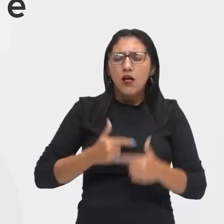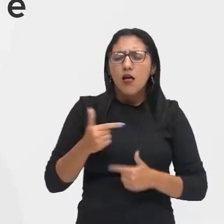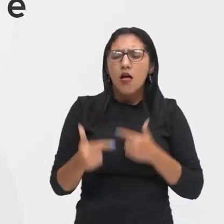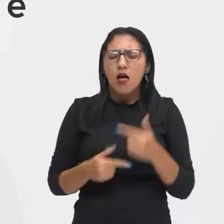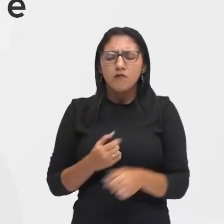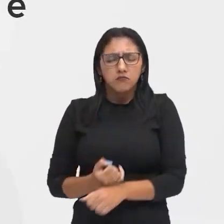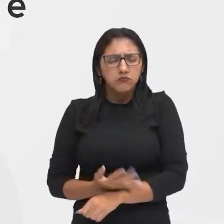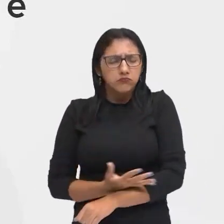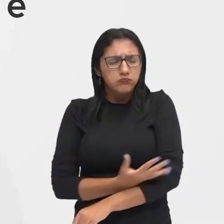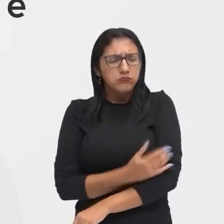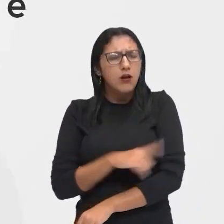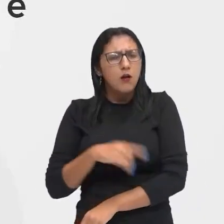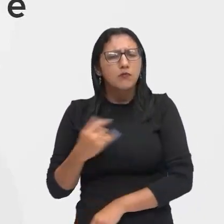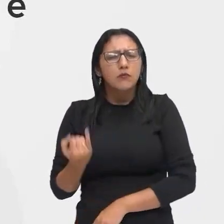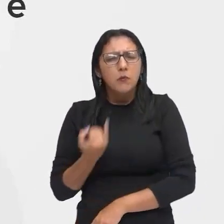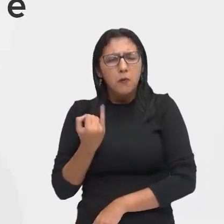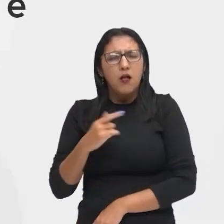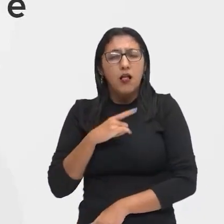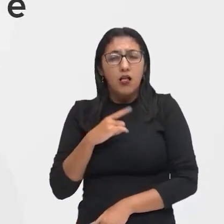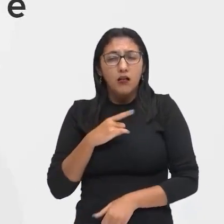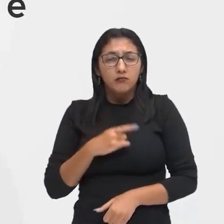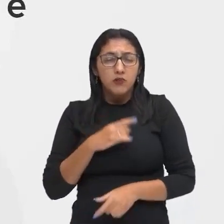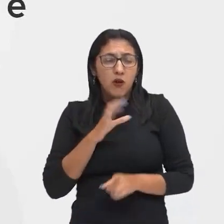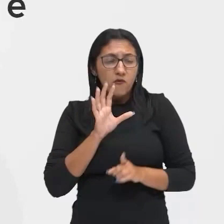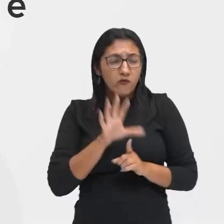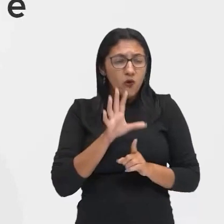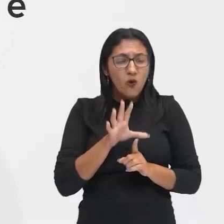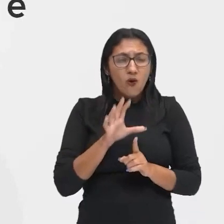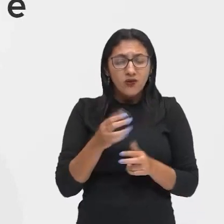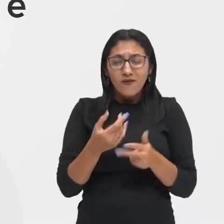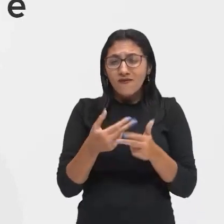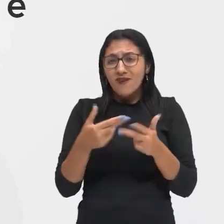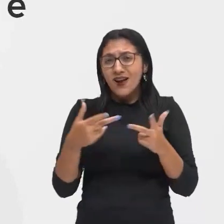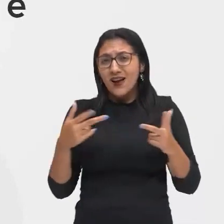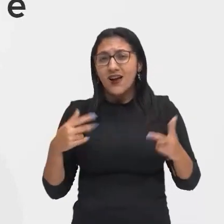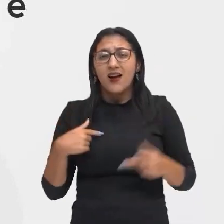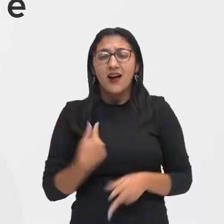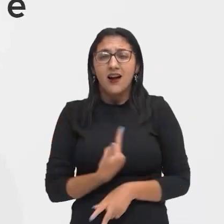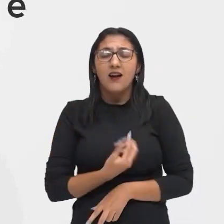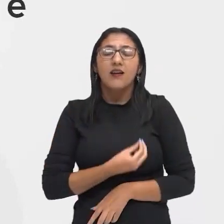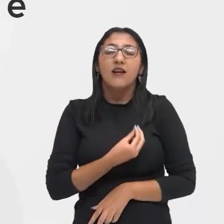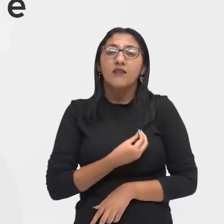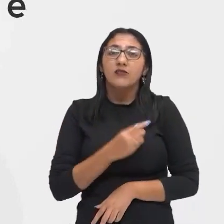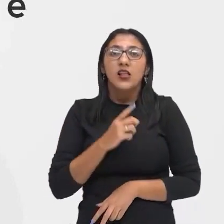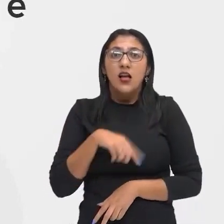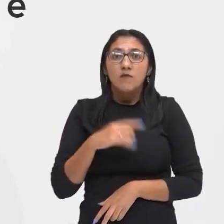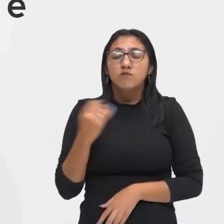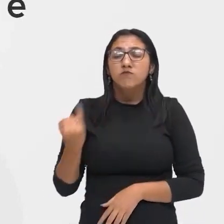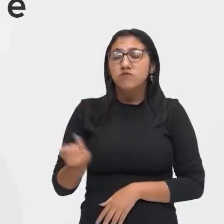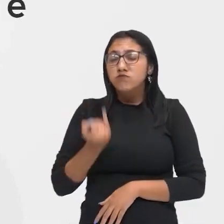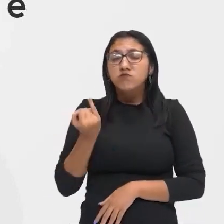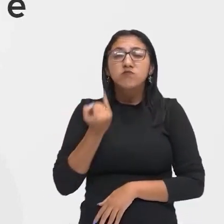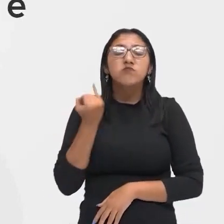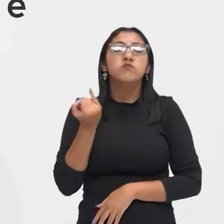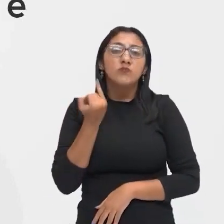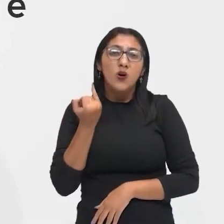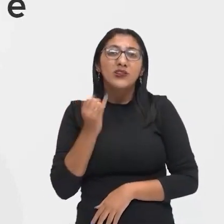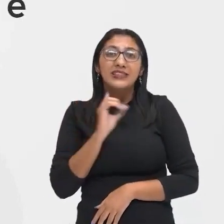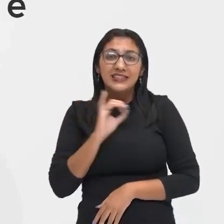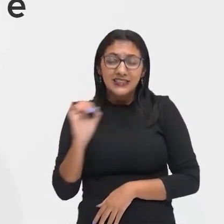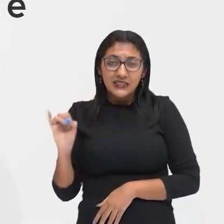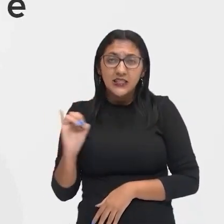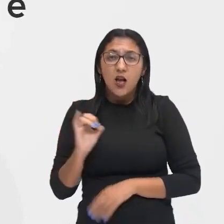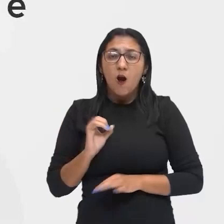essencial. Elas influenciam muitas áreas da vida e podem ser ferramentas poderosas quando bem